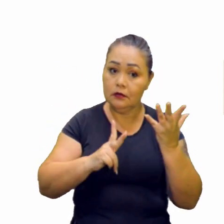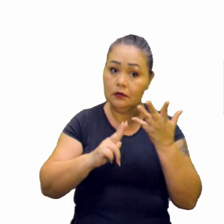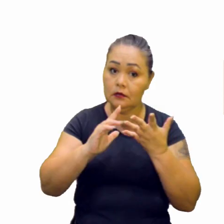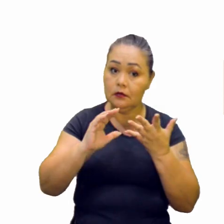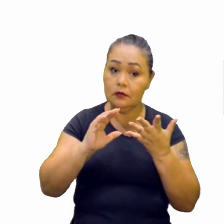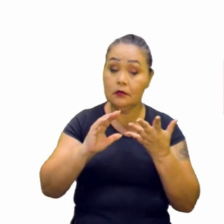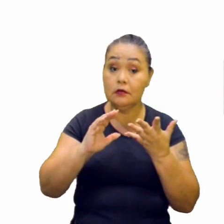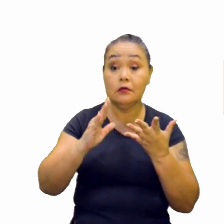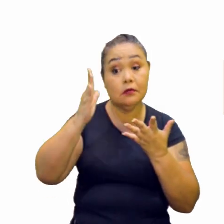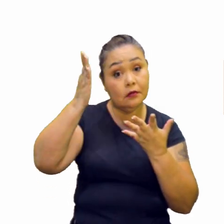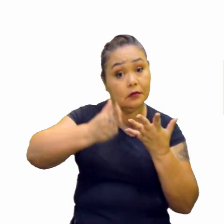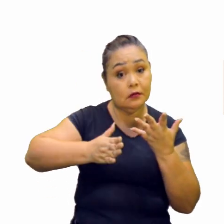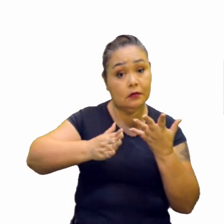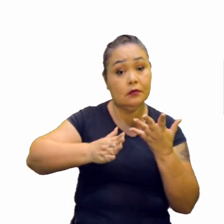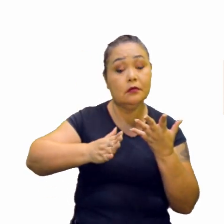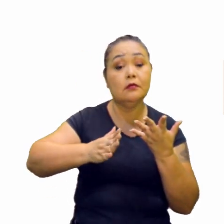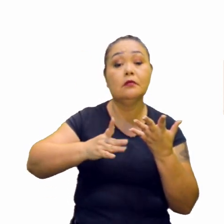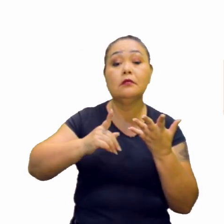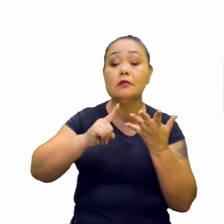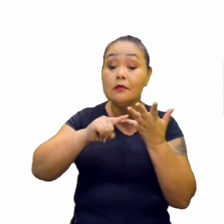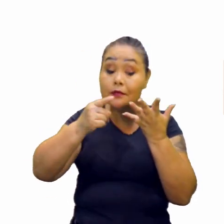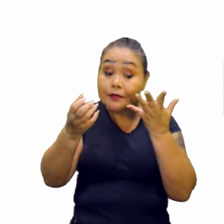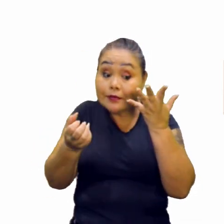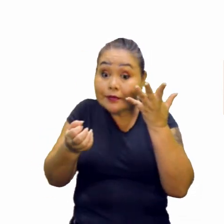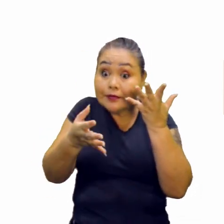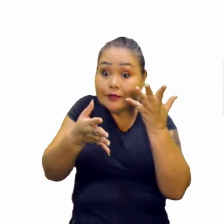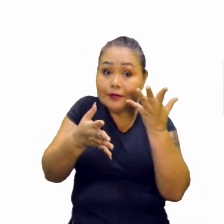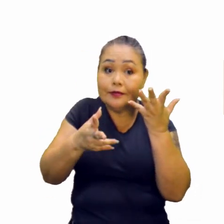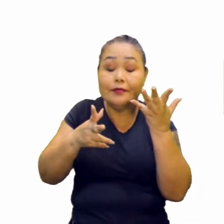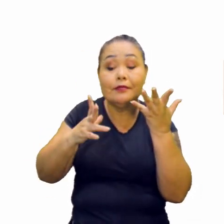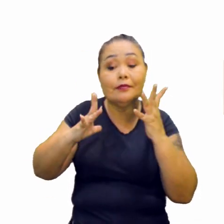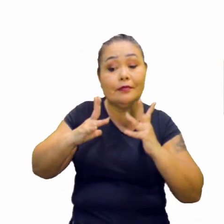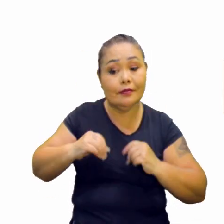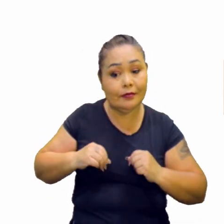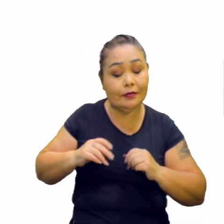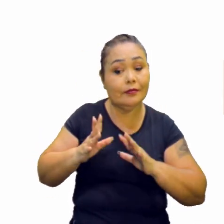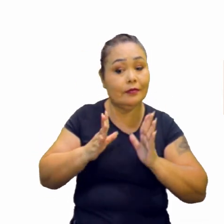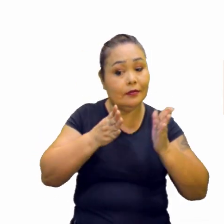Barra rejuvenescimento. Poda de limpeza é uma coisa